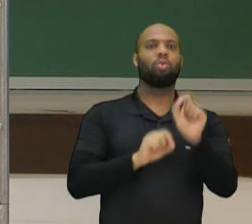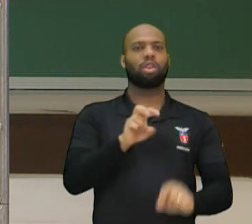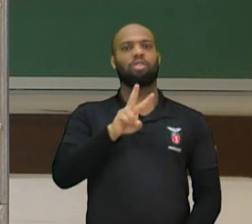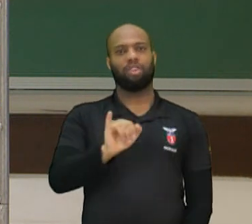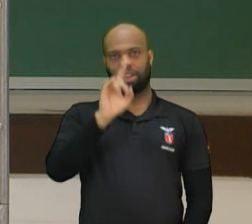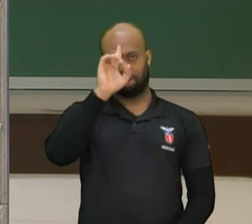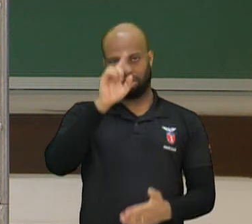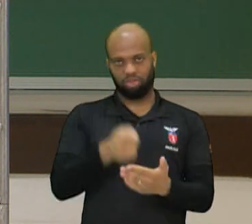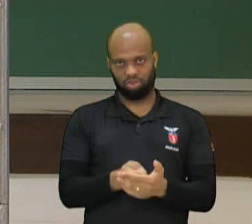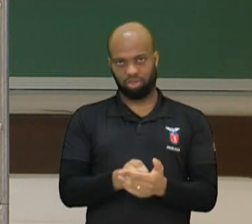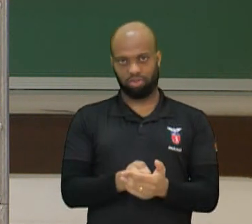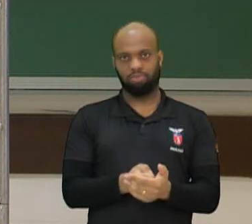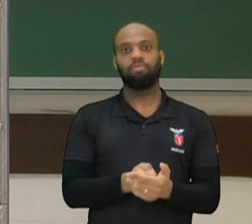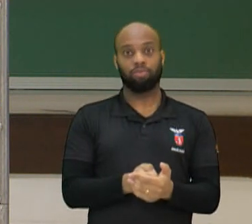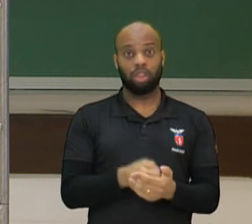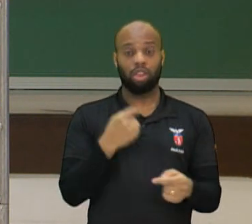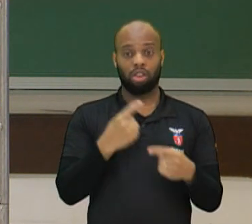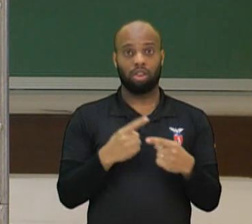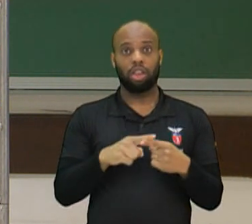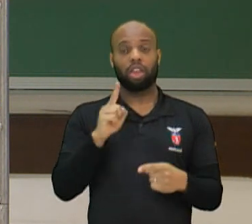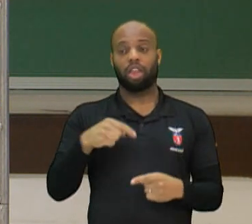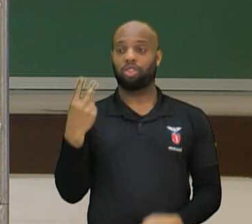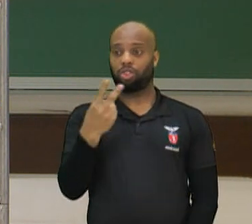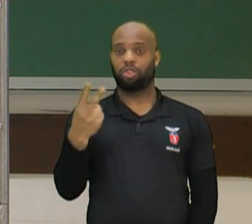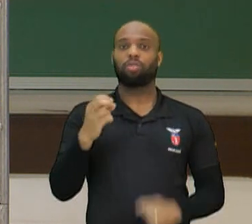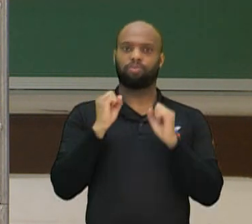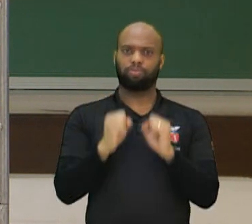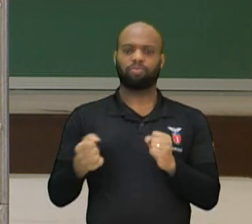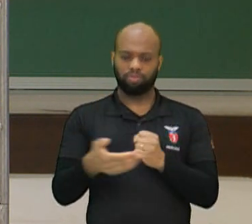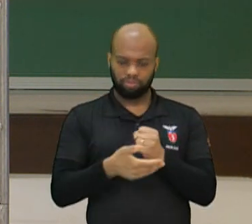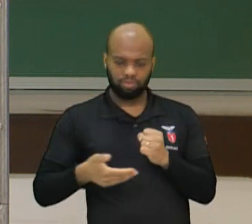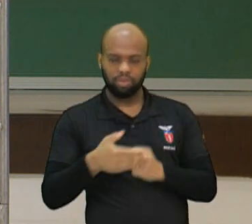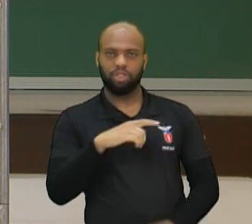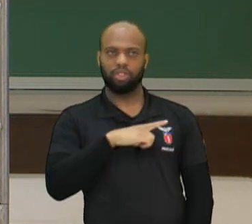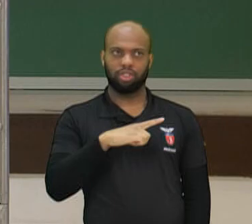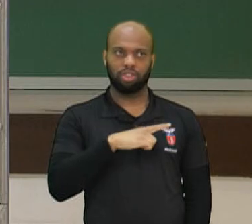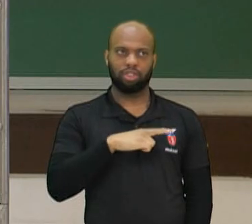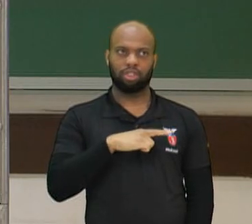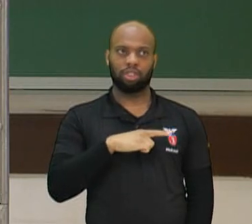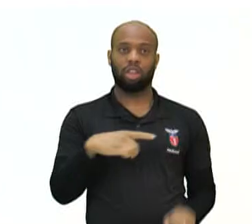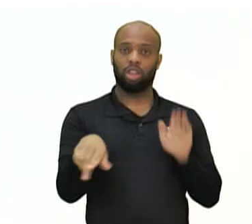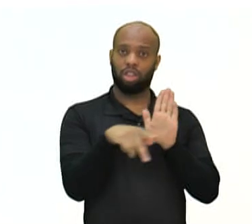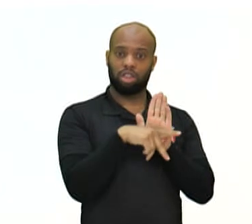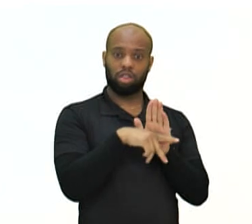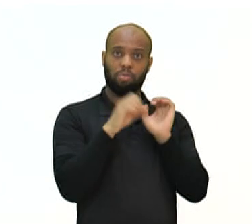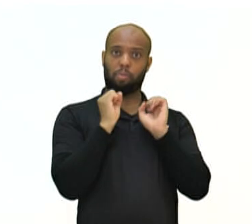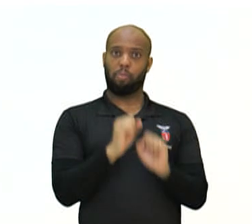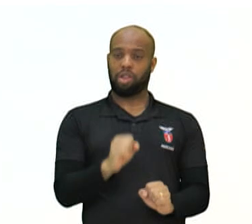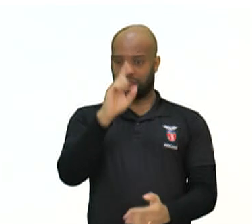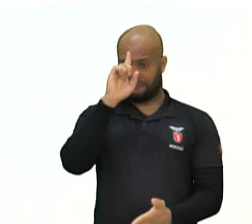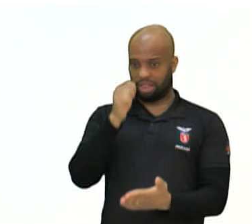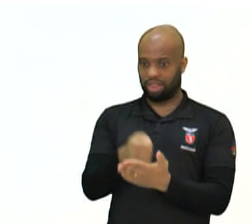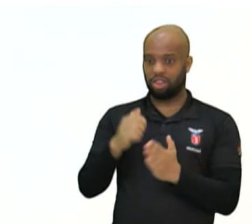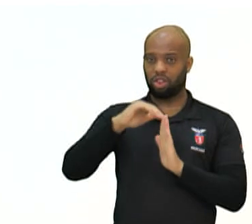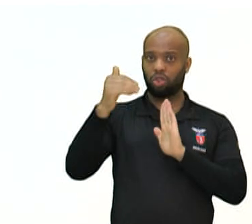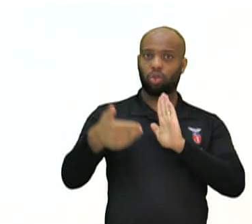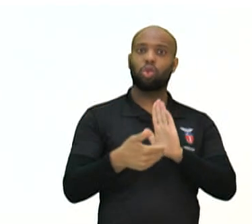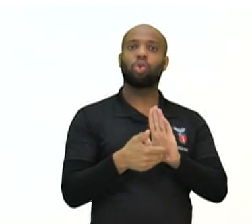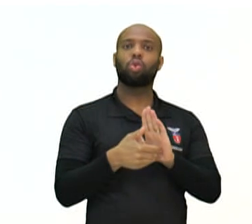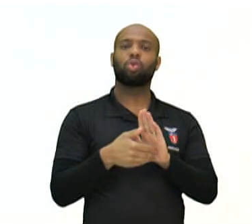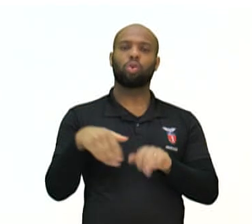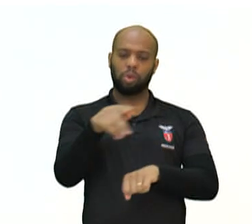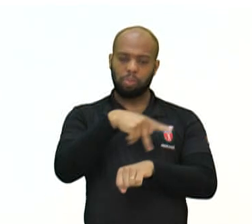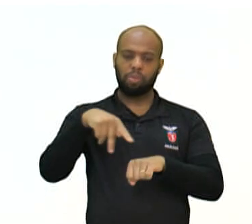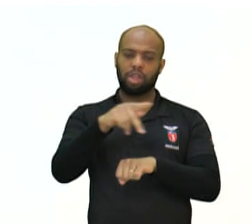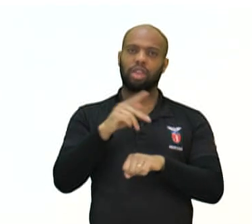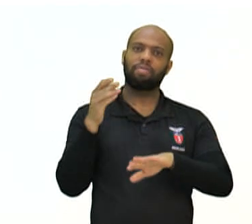decidido. São 2 os poderes básicos desse Conselho. O poder decisório, todos os países membros devem cumprir